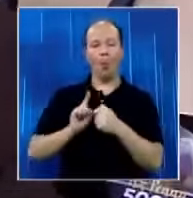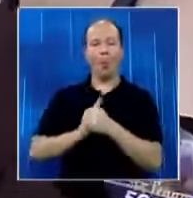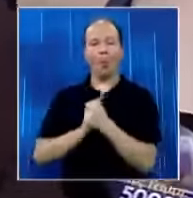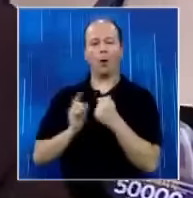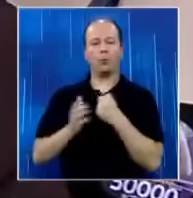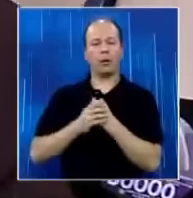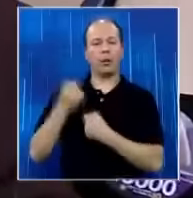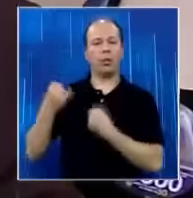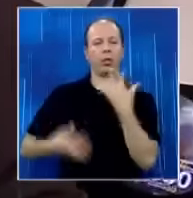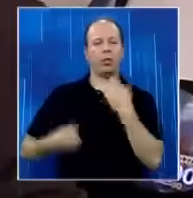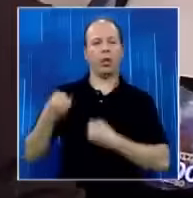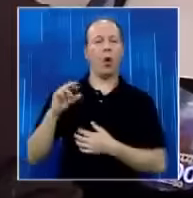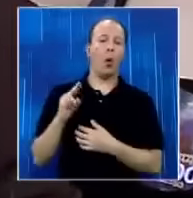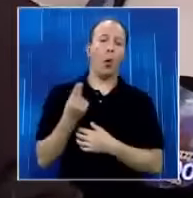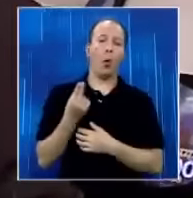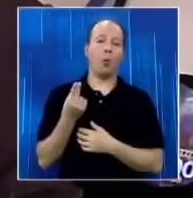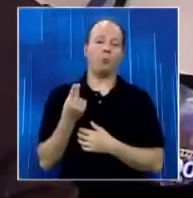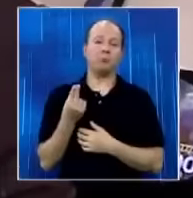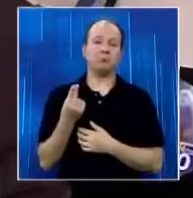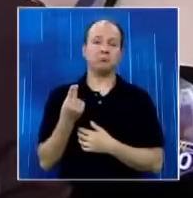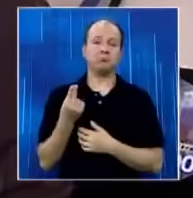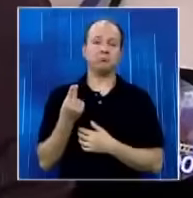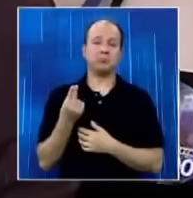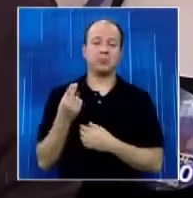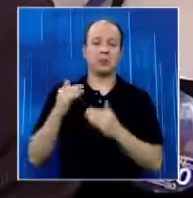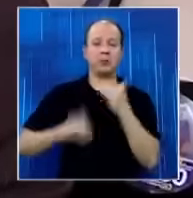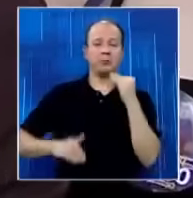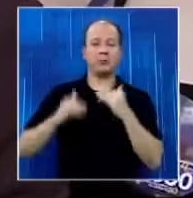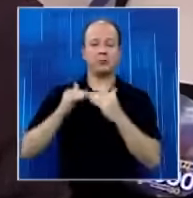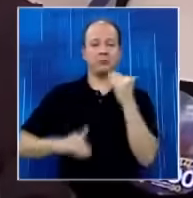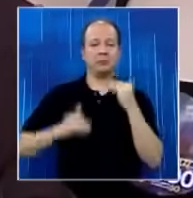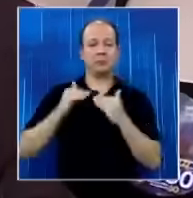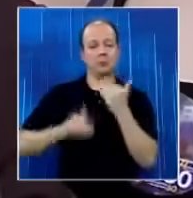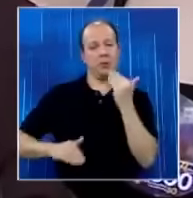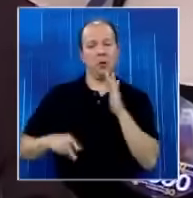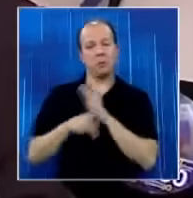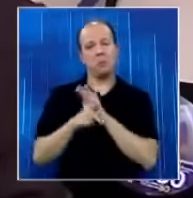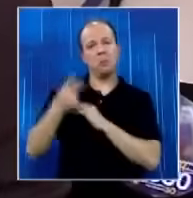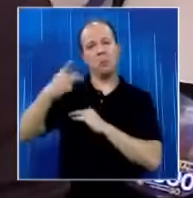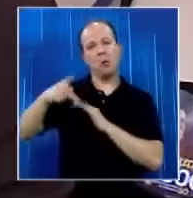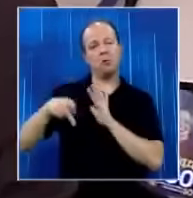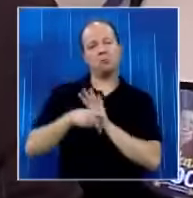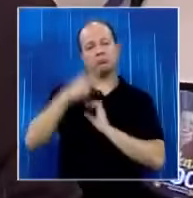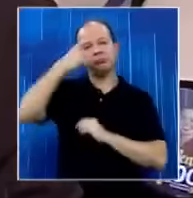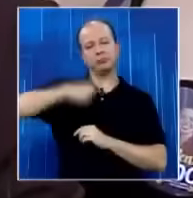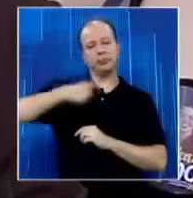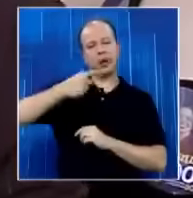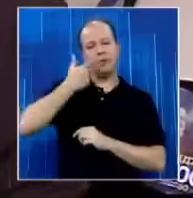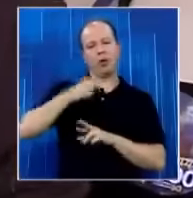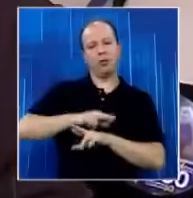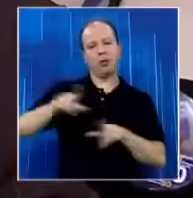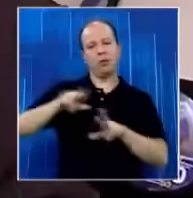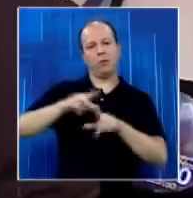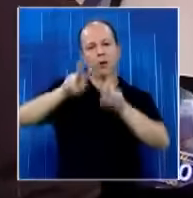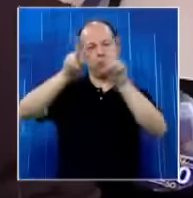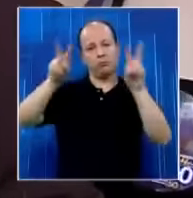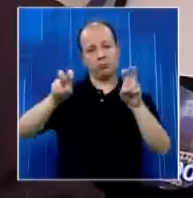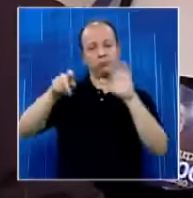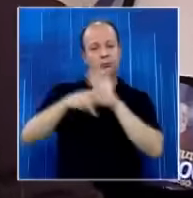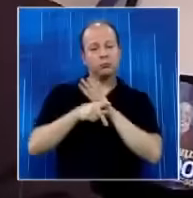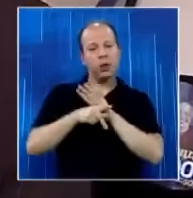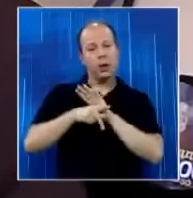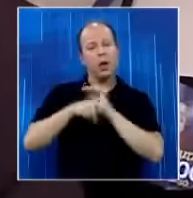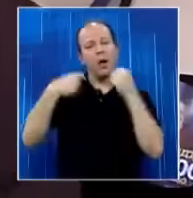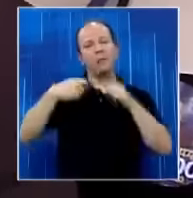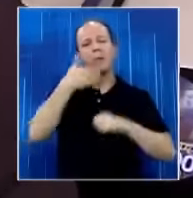de justificativos ou de se diversificando em relação às suas posições de diferentes temas. Então,